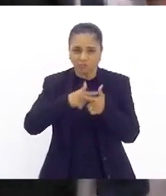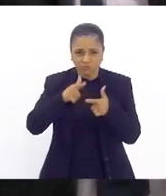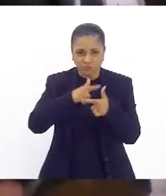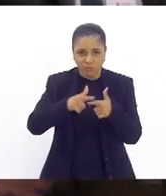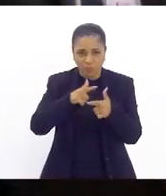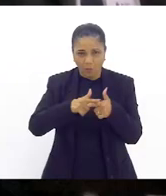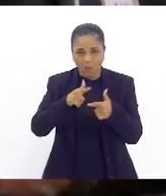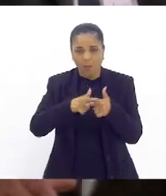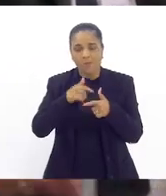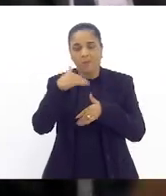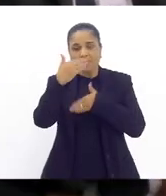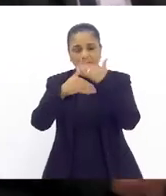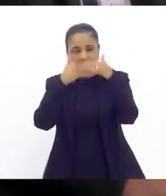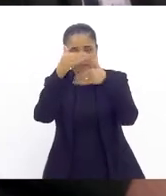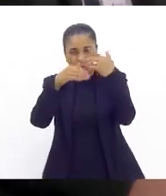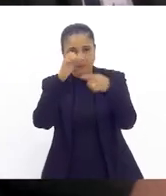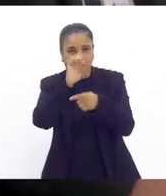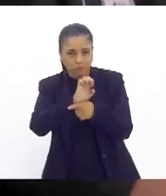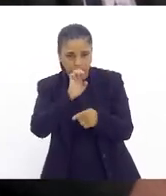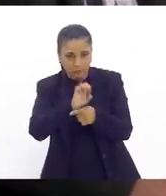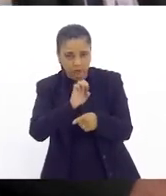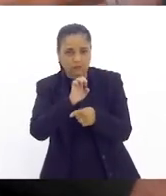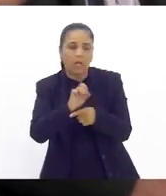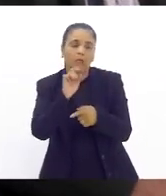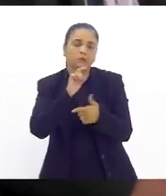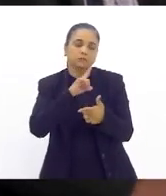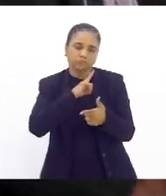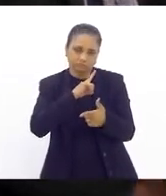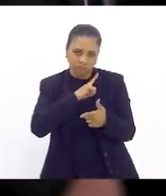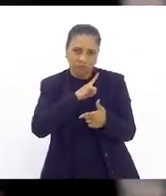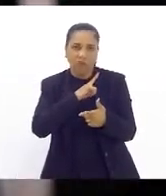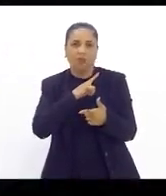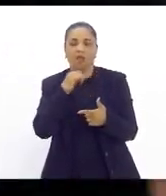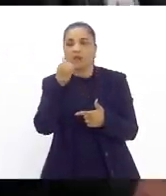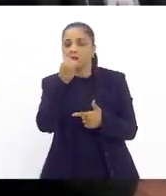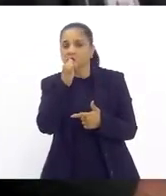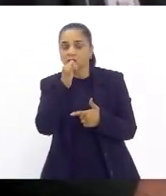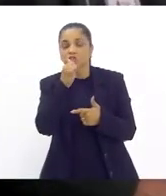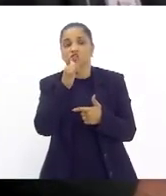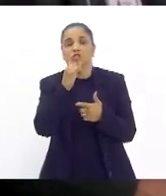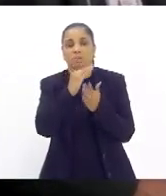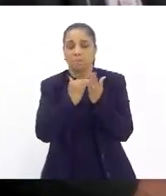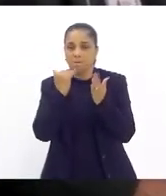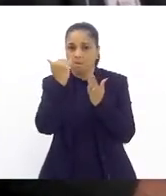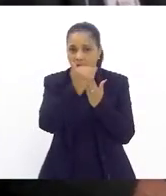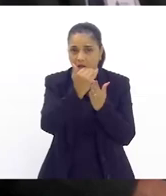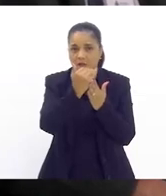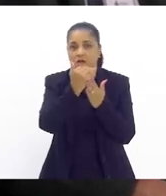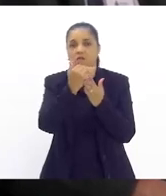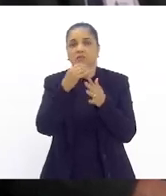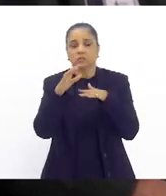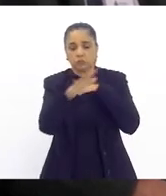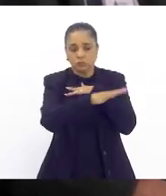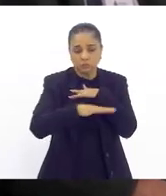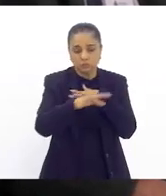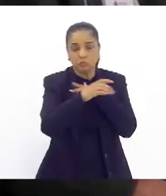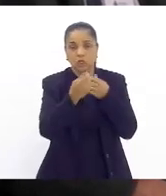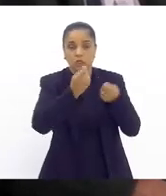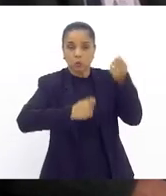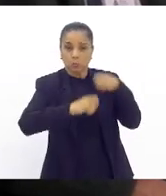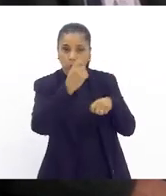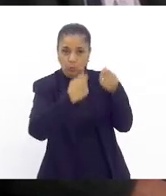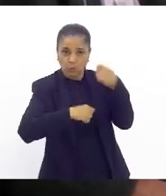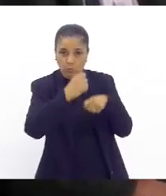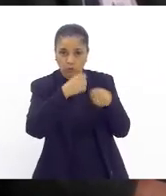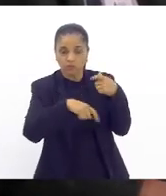o próprio crescimento do Estado de fato existem aumento de carga que são necessários áreas industriais tem área de Paracambi lá tem